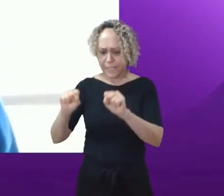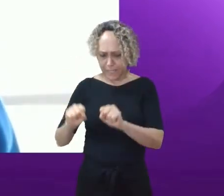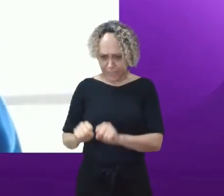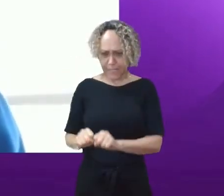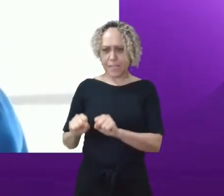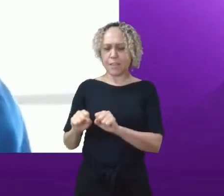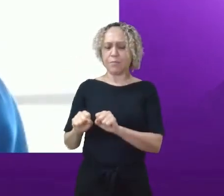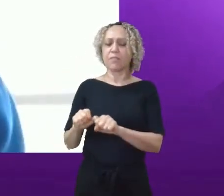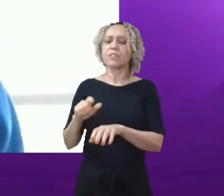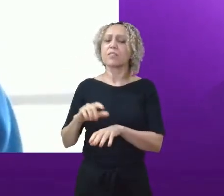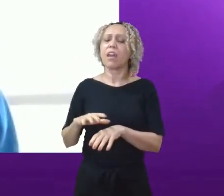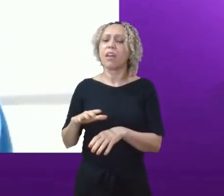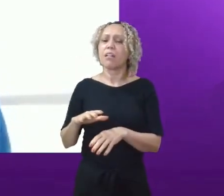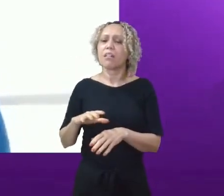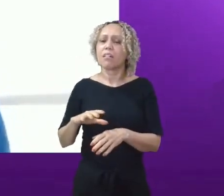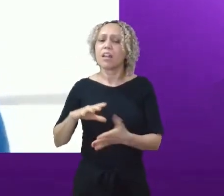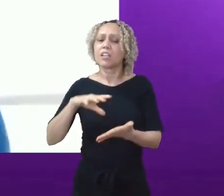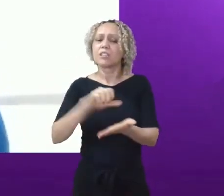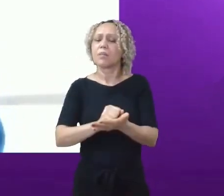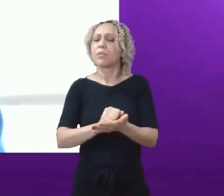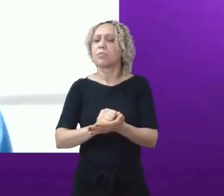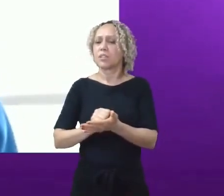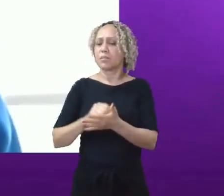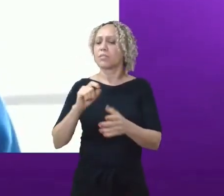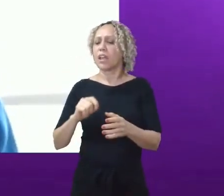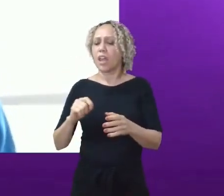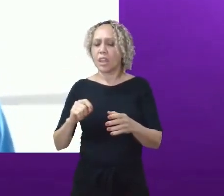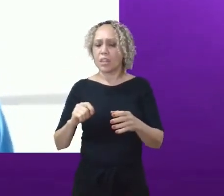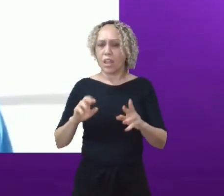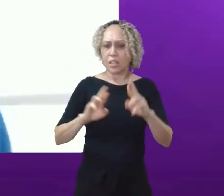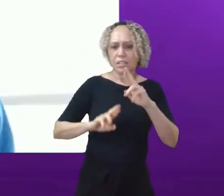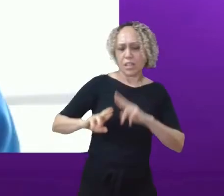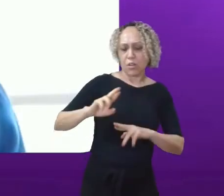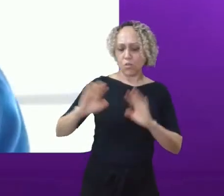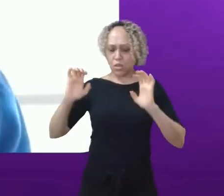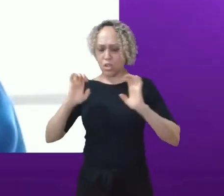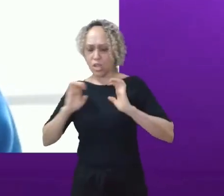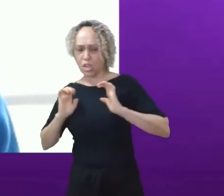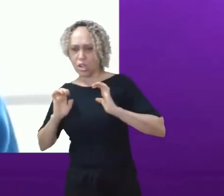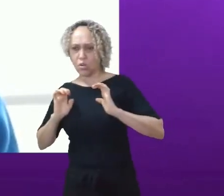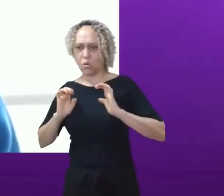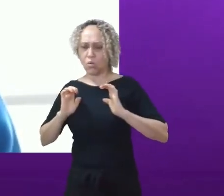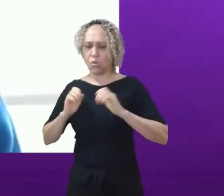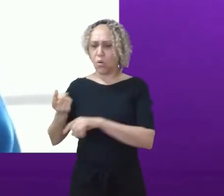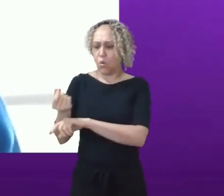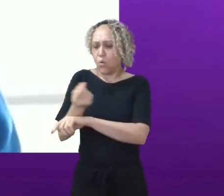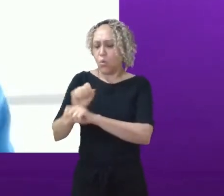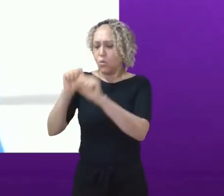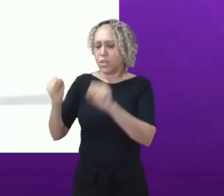desigualdade, dessa relação desigual, para o seu próprio benefício. Então, para o sistema